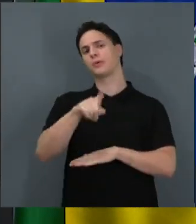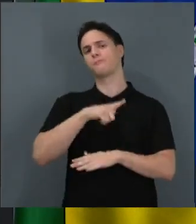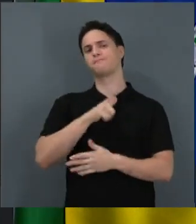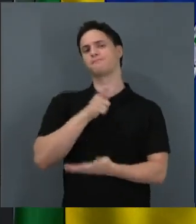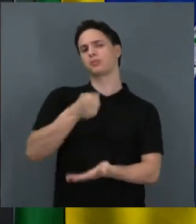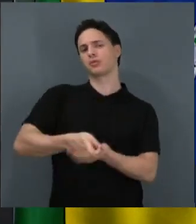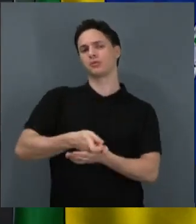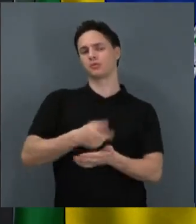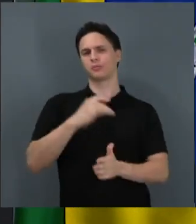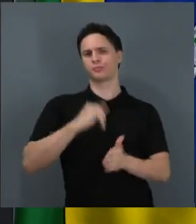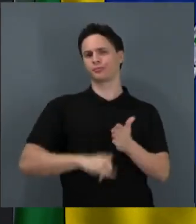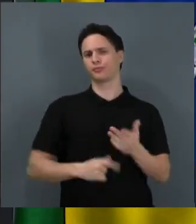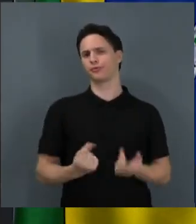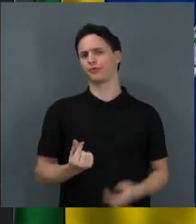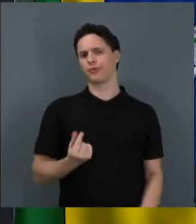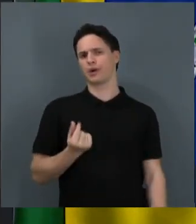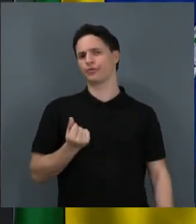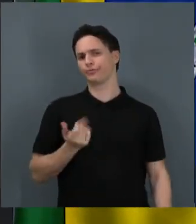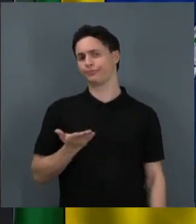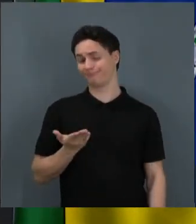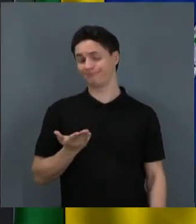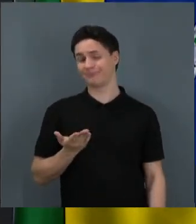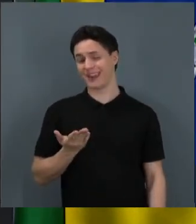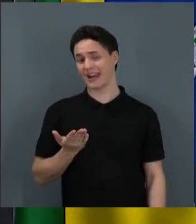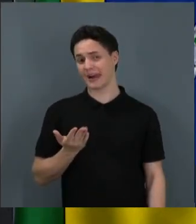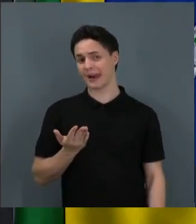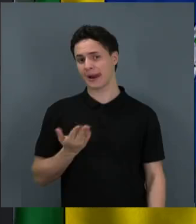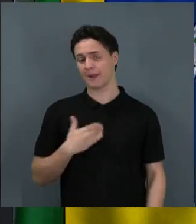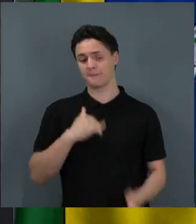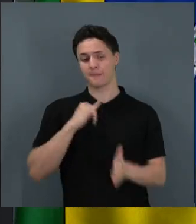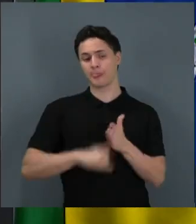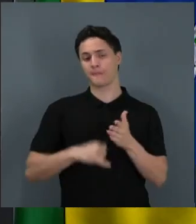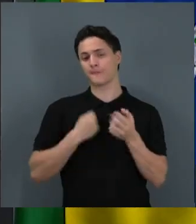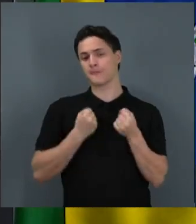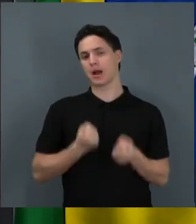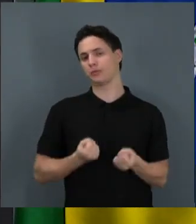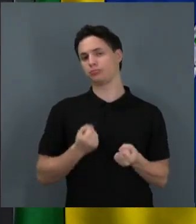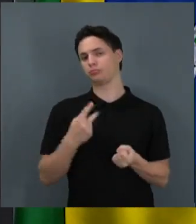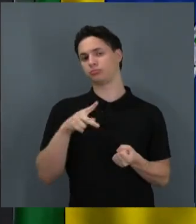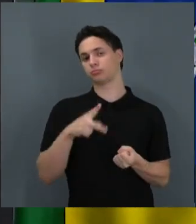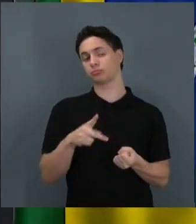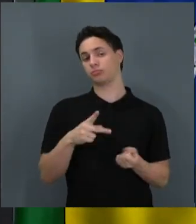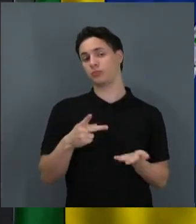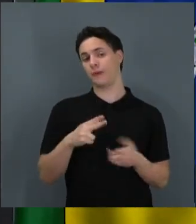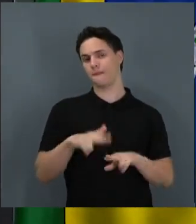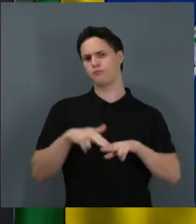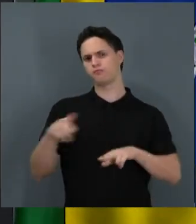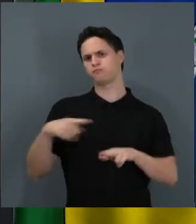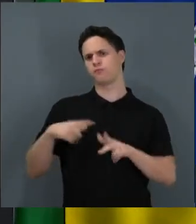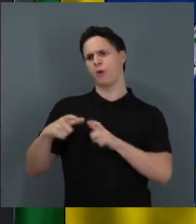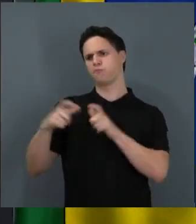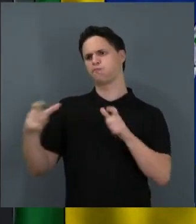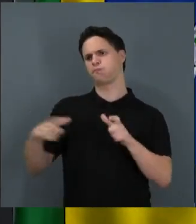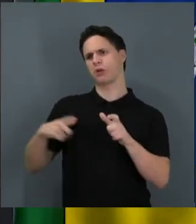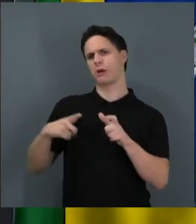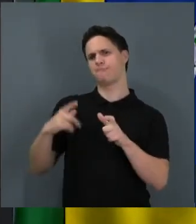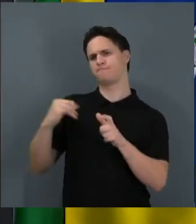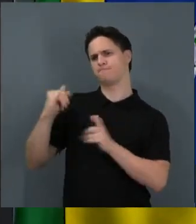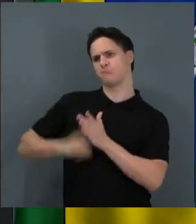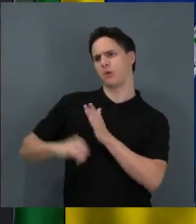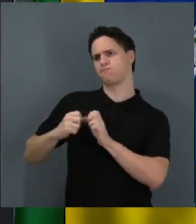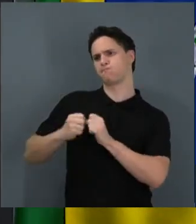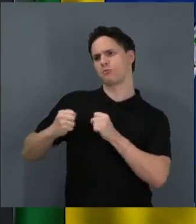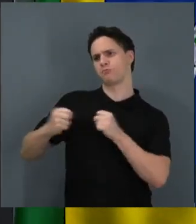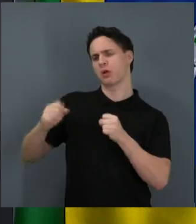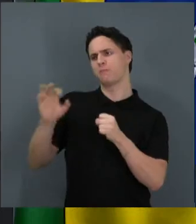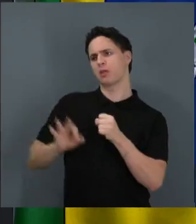impostos? Quanto o senhor ou a senhora vai ser sobrecarregado por essa majoração de impostos que vai